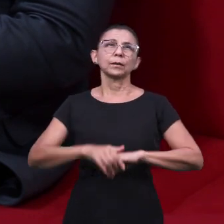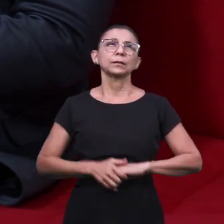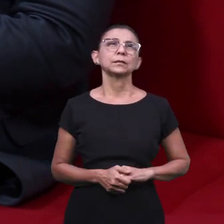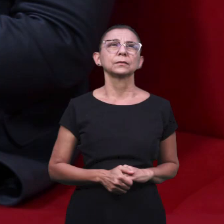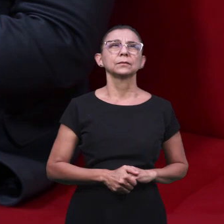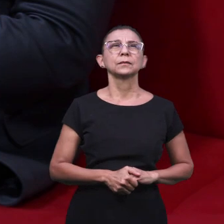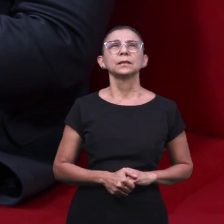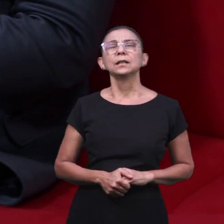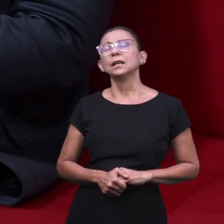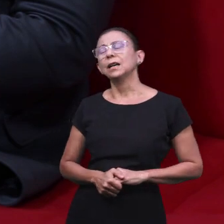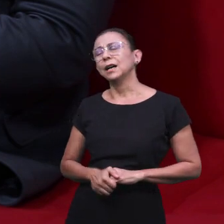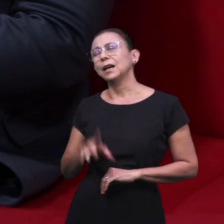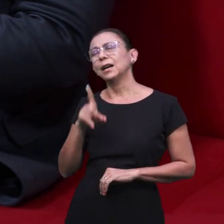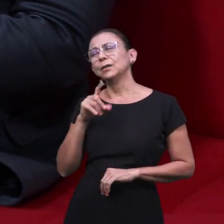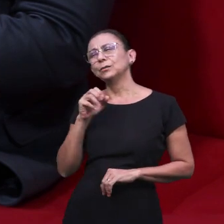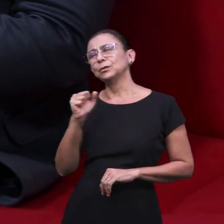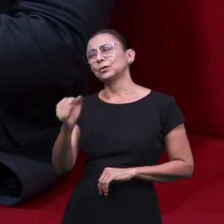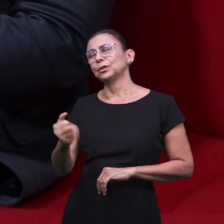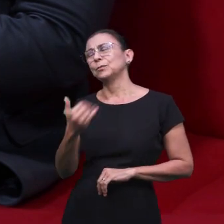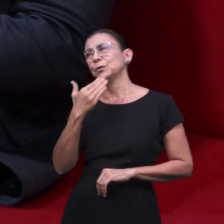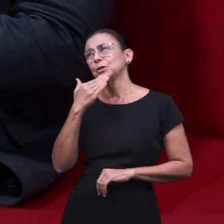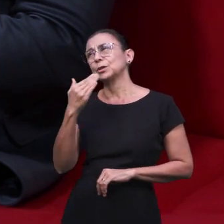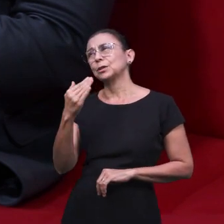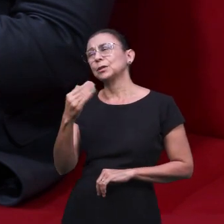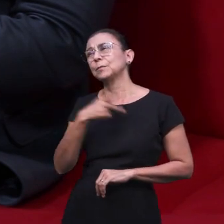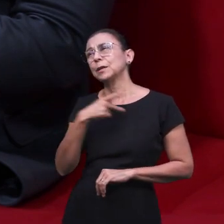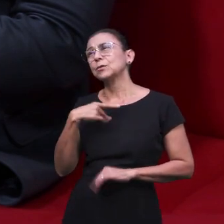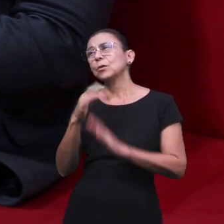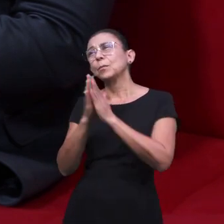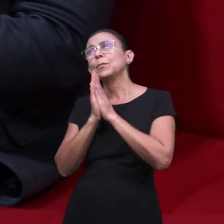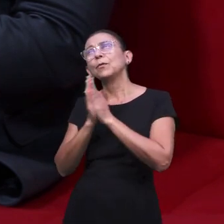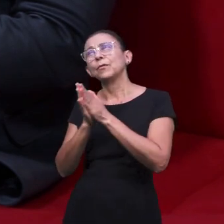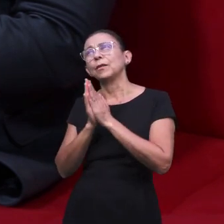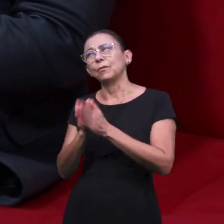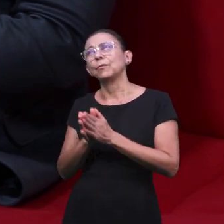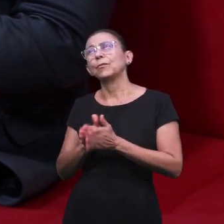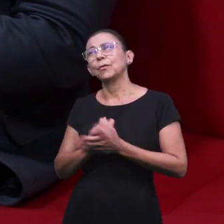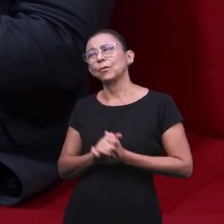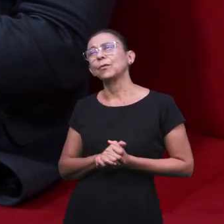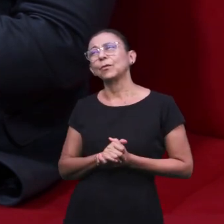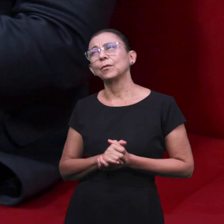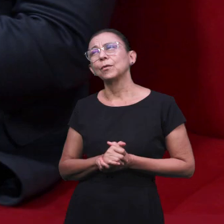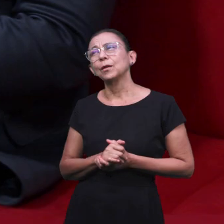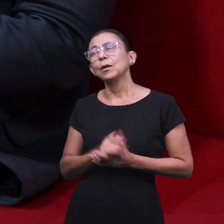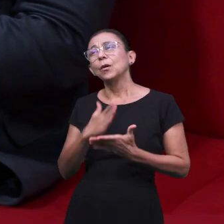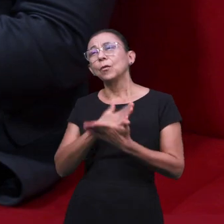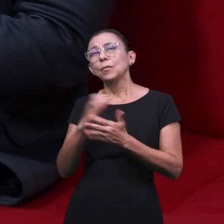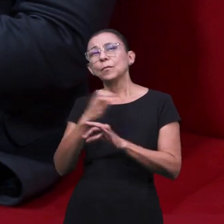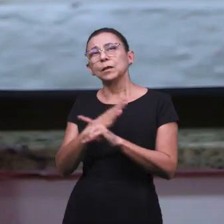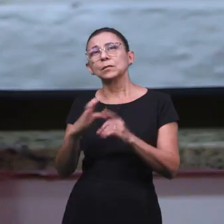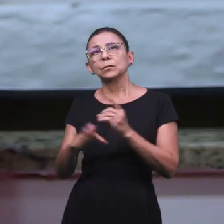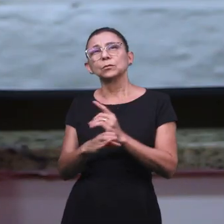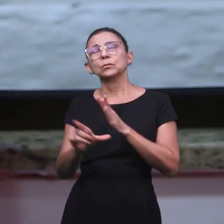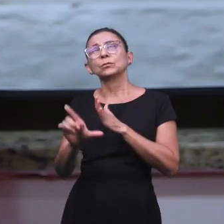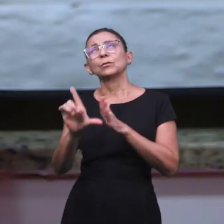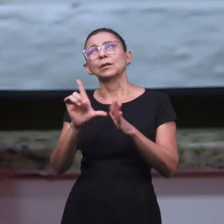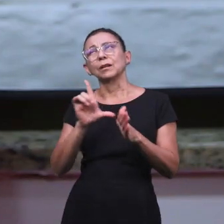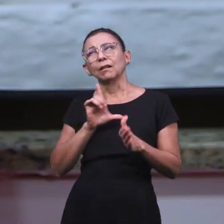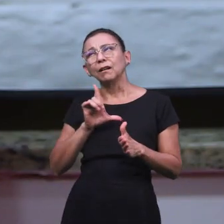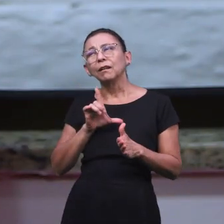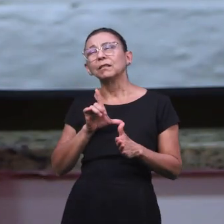pastor, por favor, põe esse culto mais cedo, porque era muito ruim, porque tinha menos trens, né, no domingo. Então eu